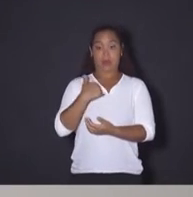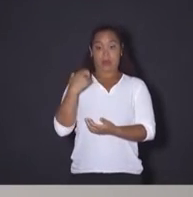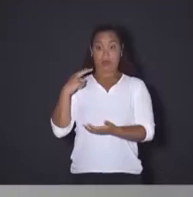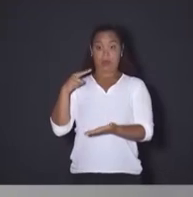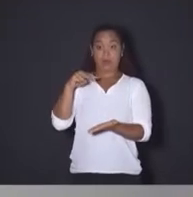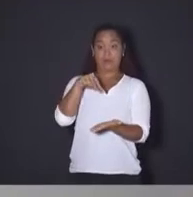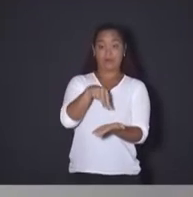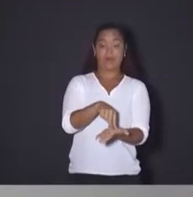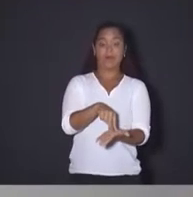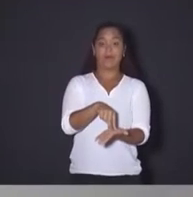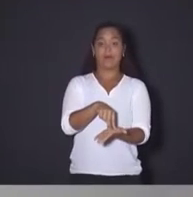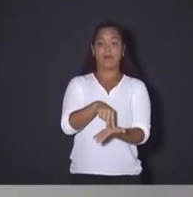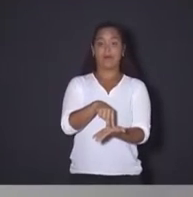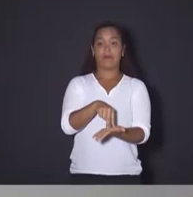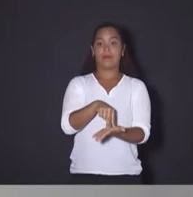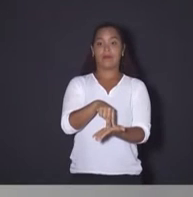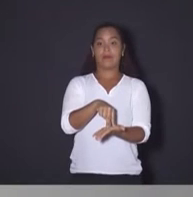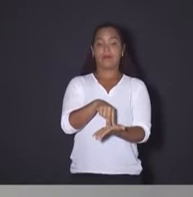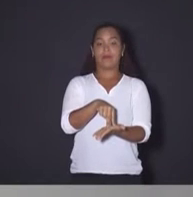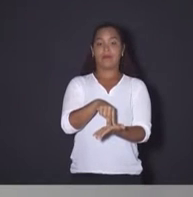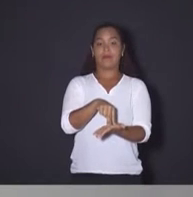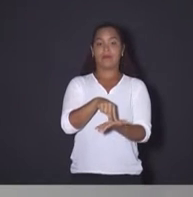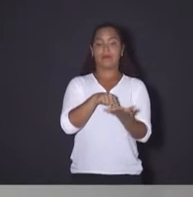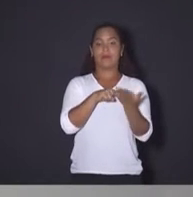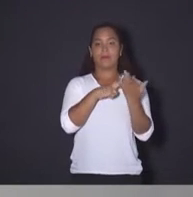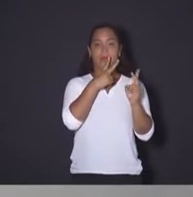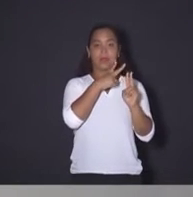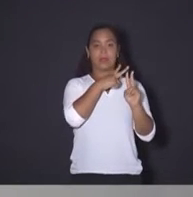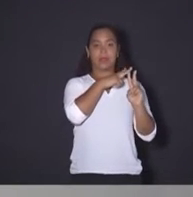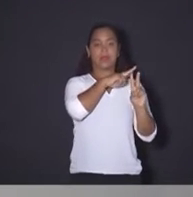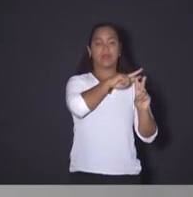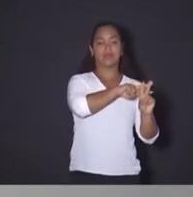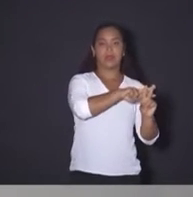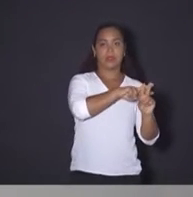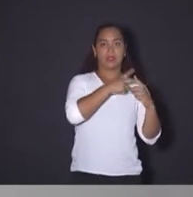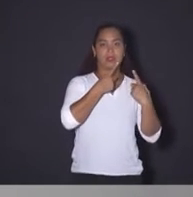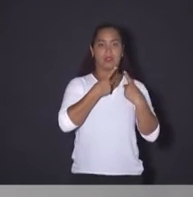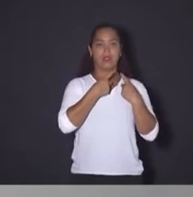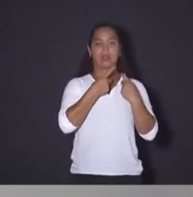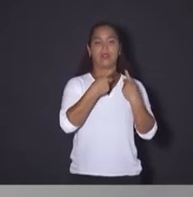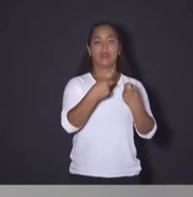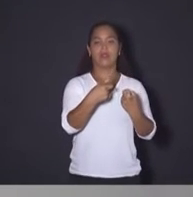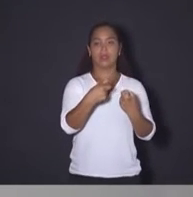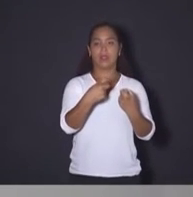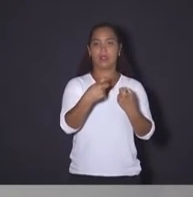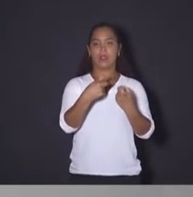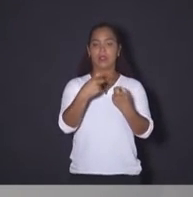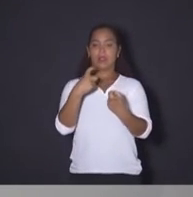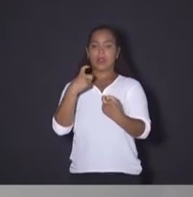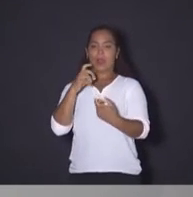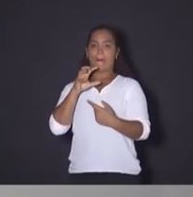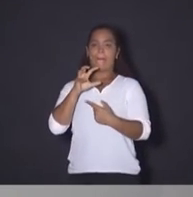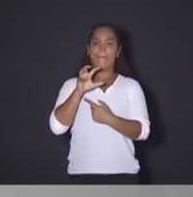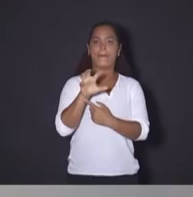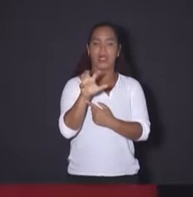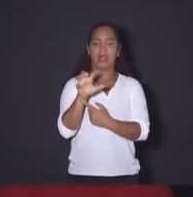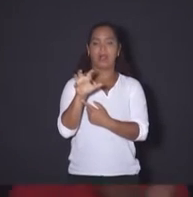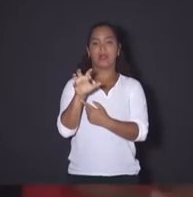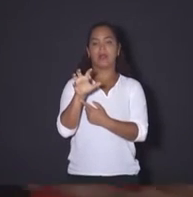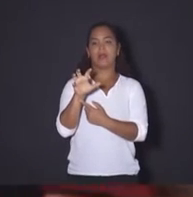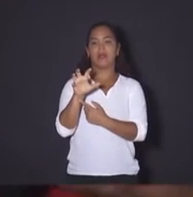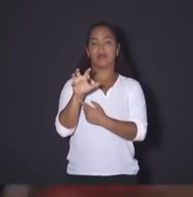falar de encarceramento guerra às drogas e o impacto dessa